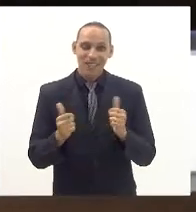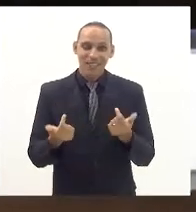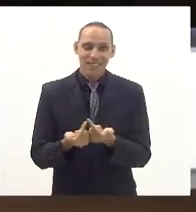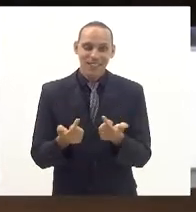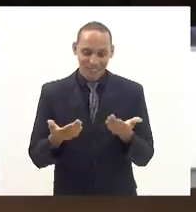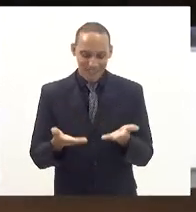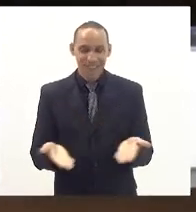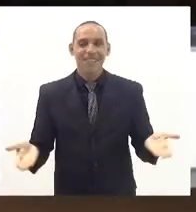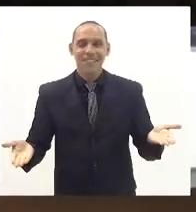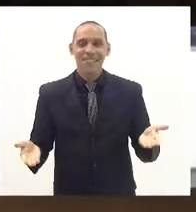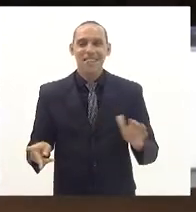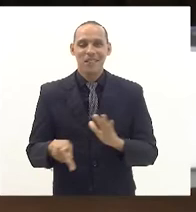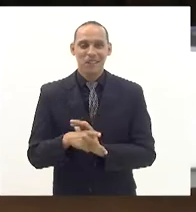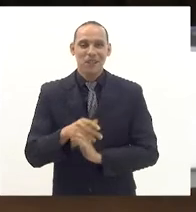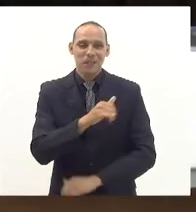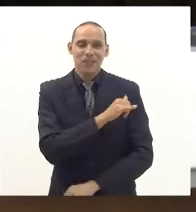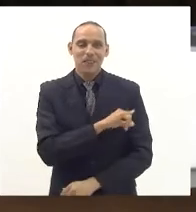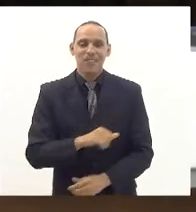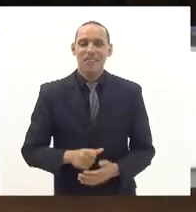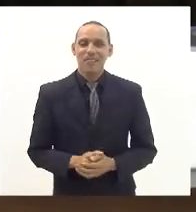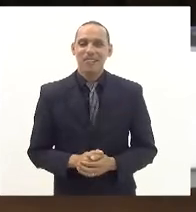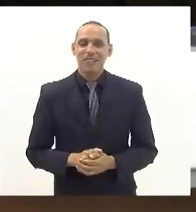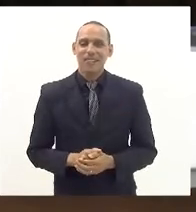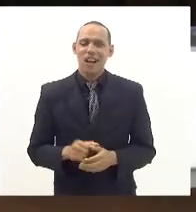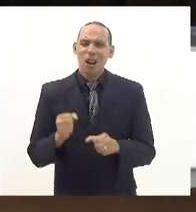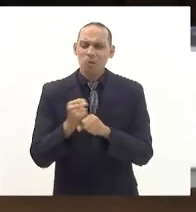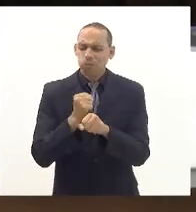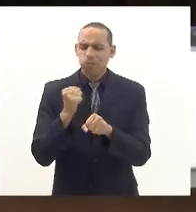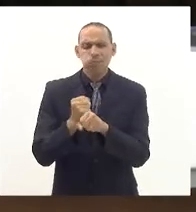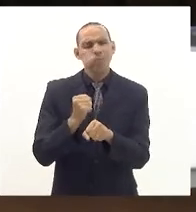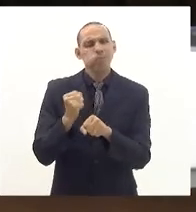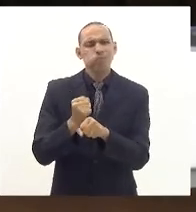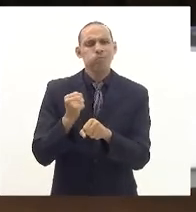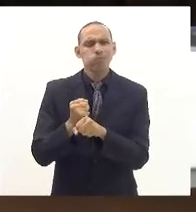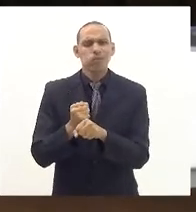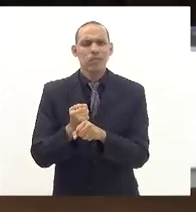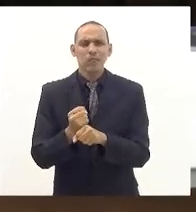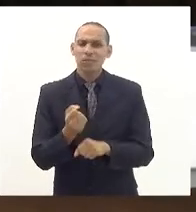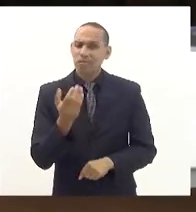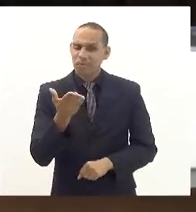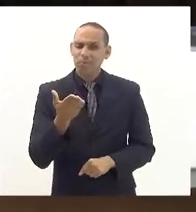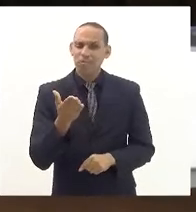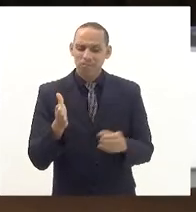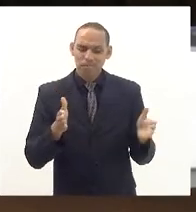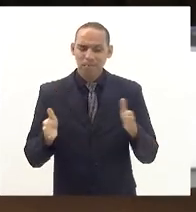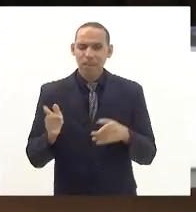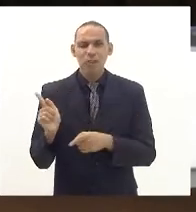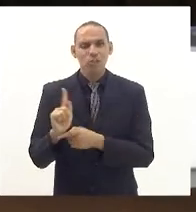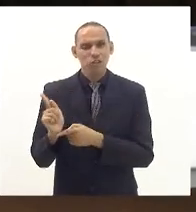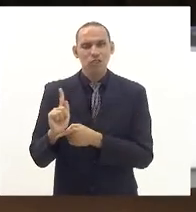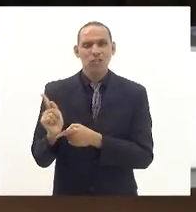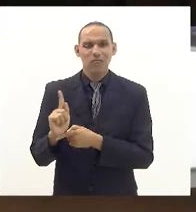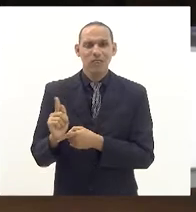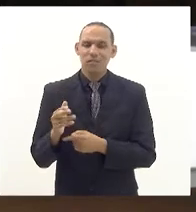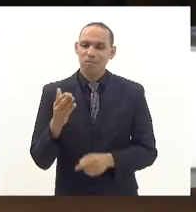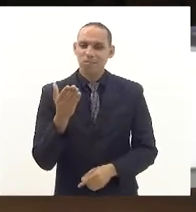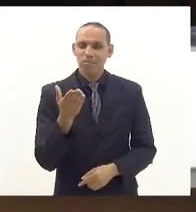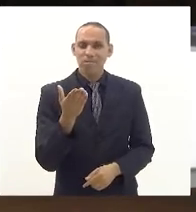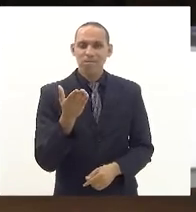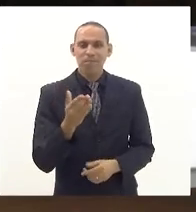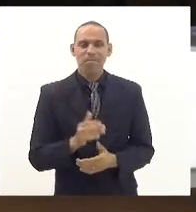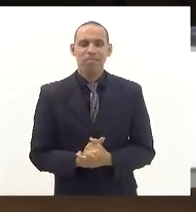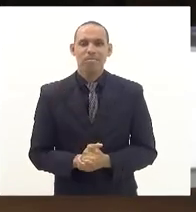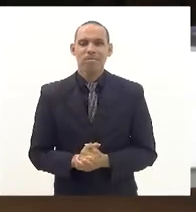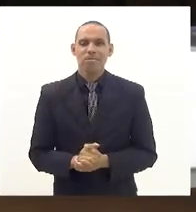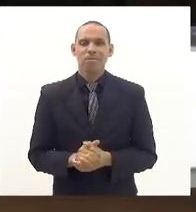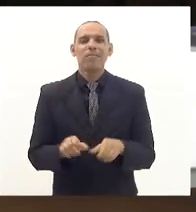Legislativa do Estado do Rio de Janeiro uma obra conduzida na sua gestão é conduzida